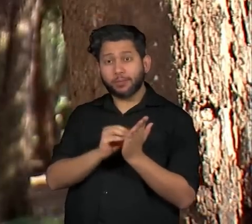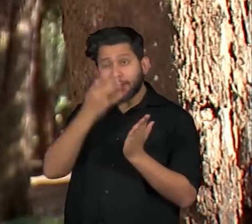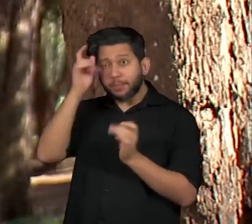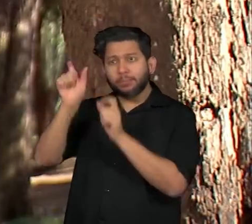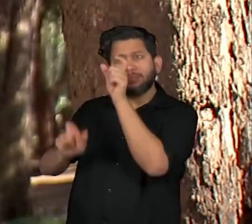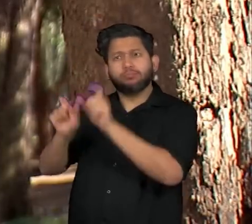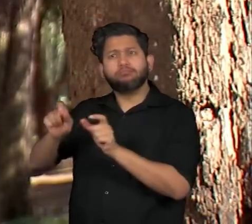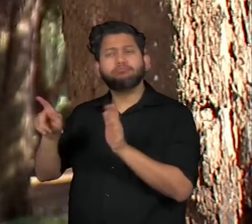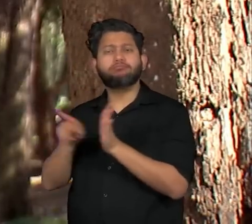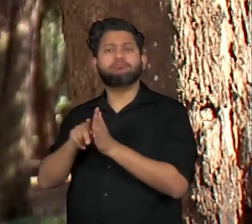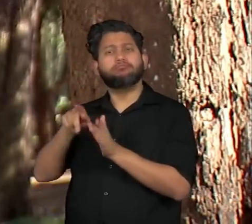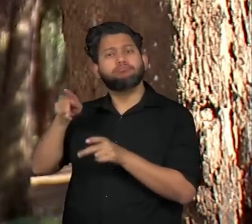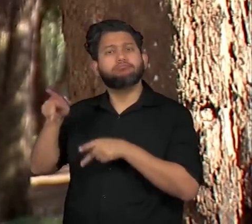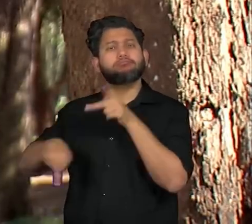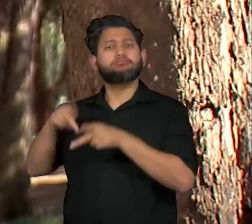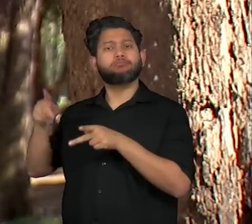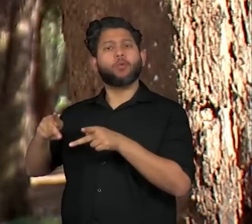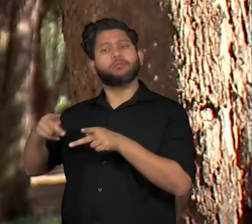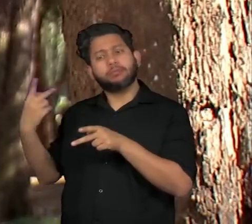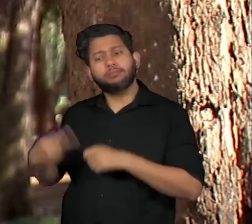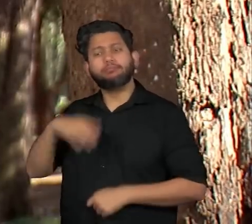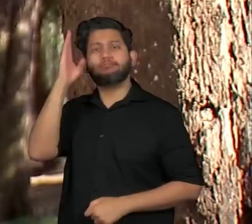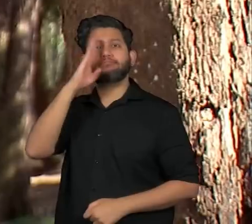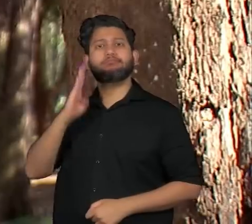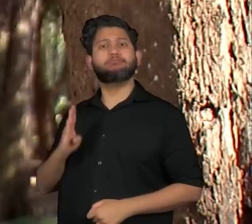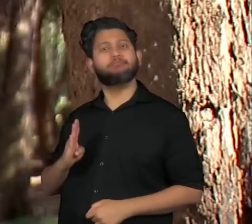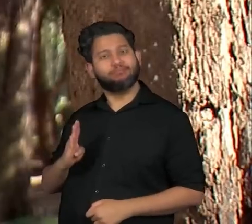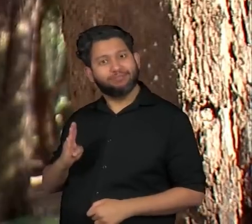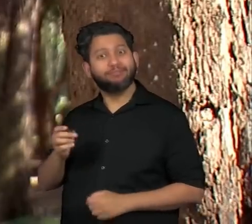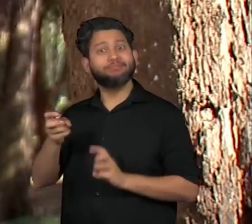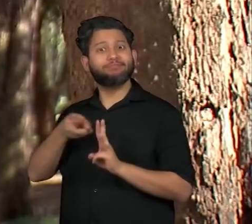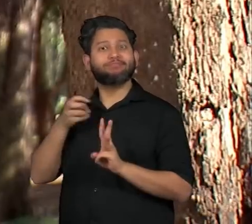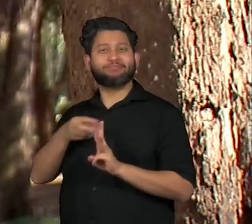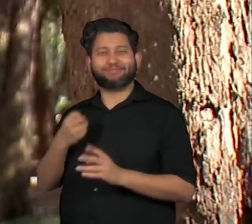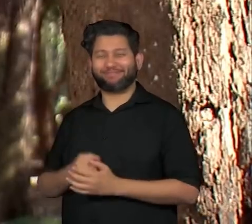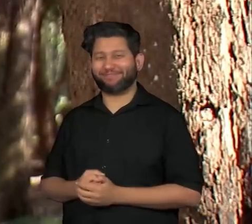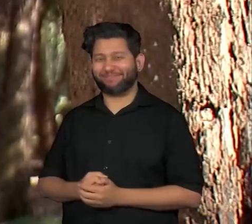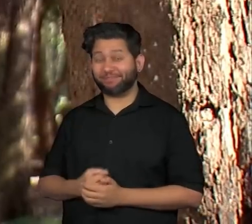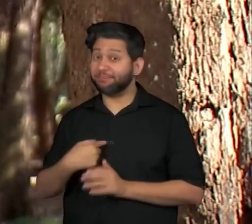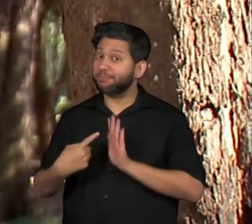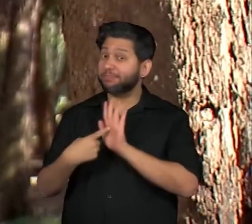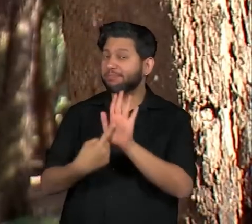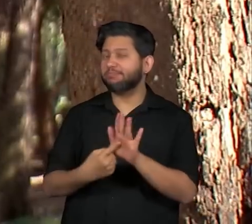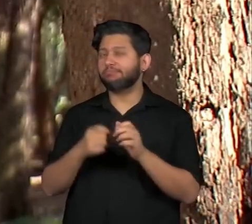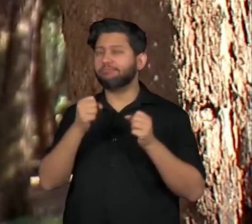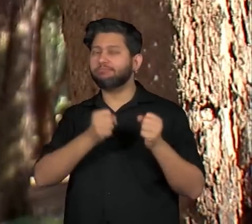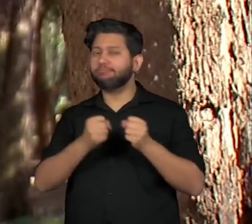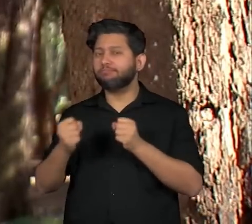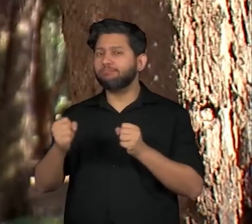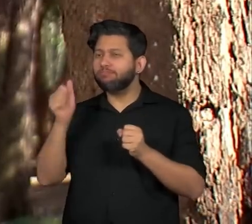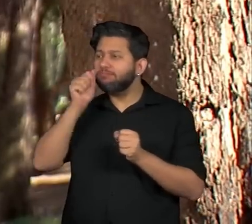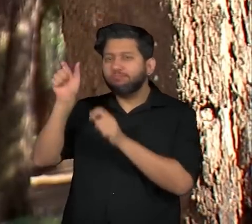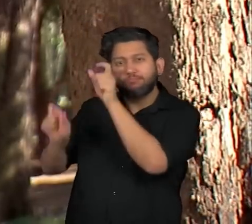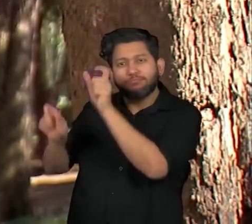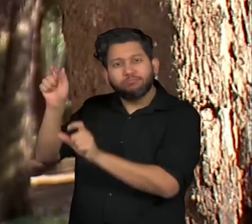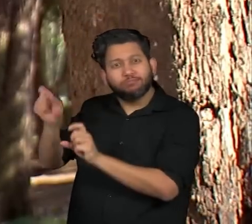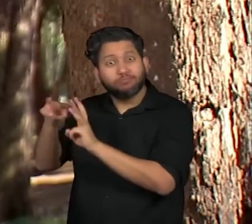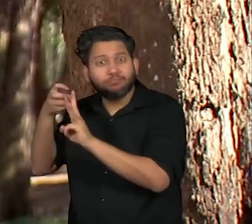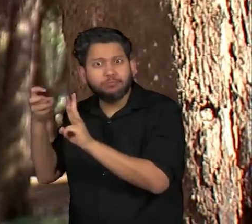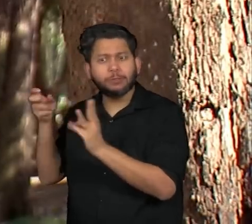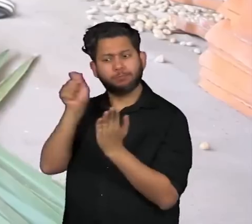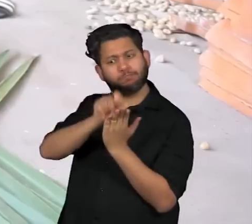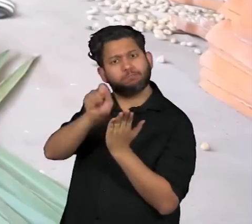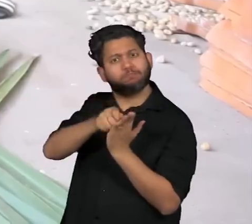de diversos povos originários do Brasil. O álbum biográfico revela o grande potencial de escrita da mulher